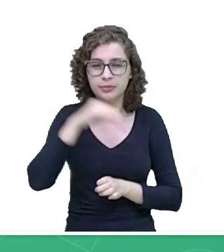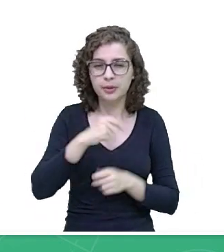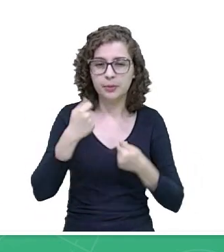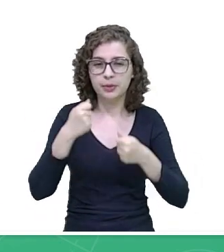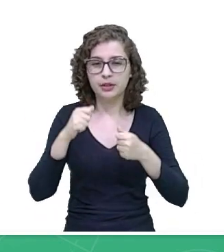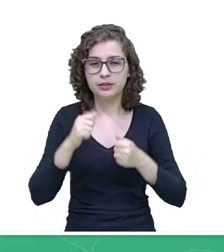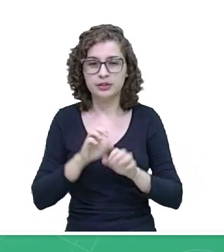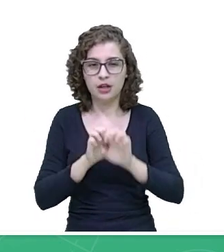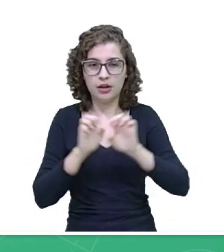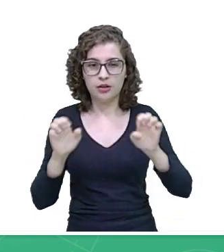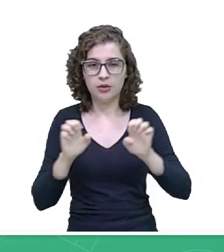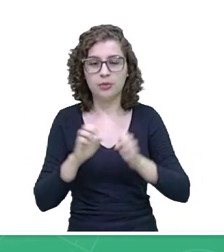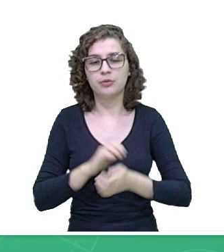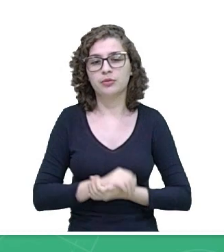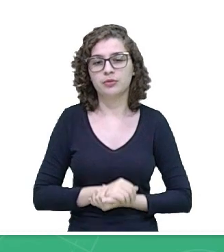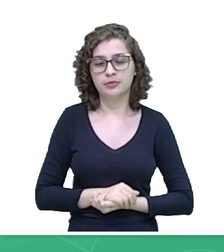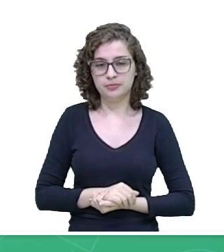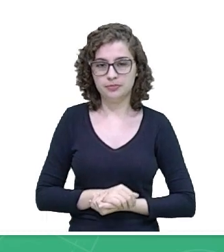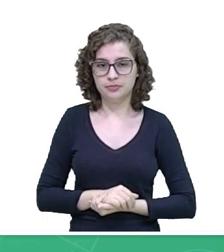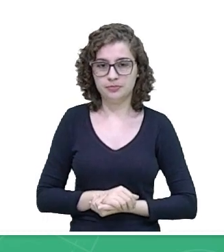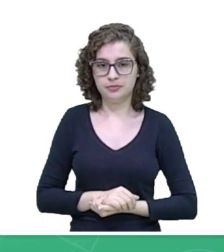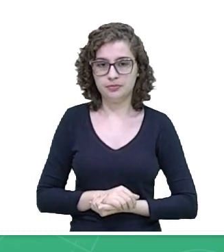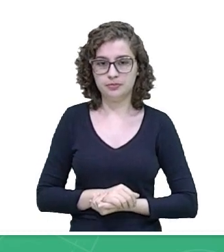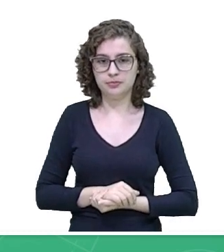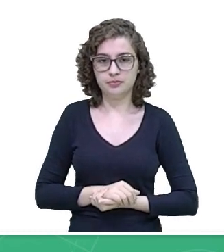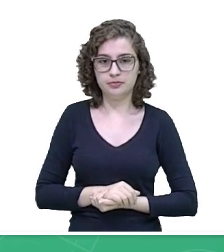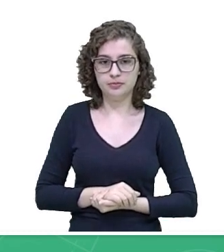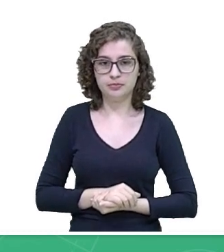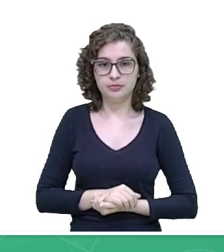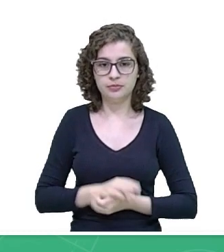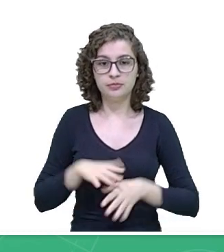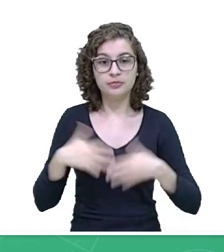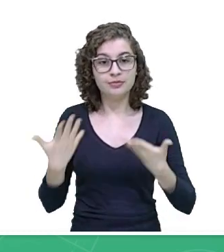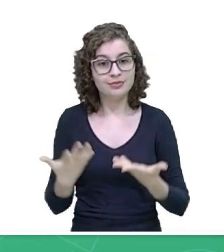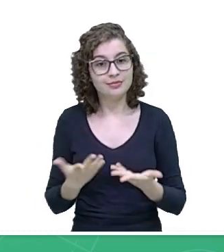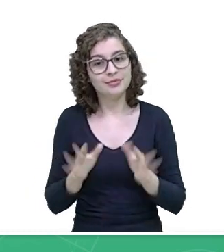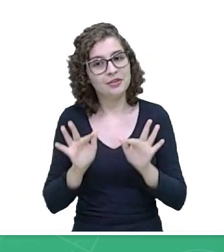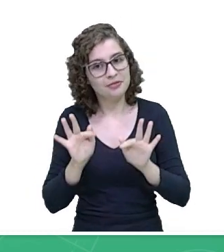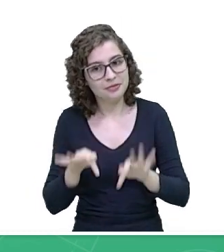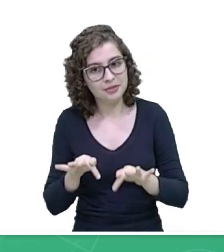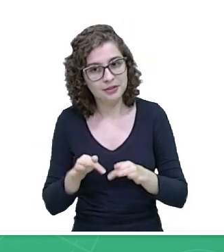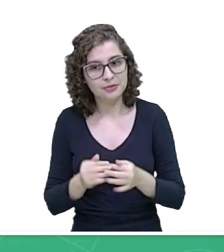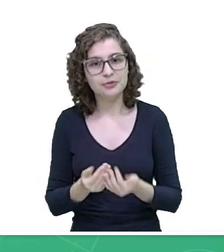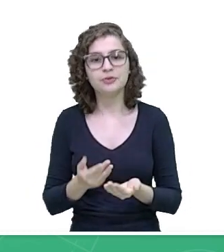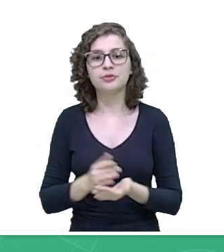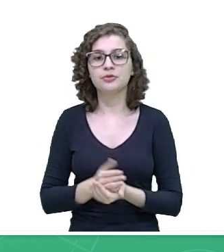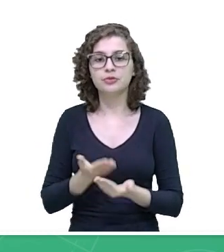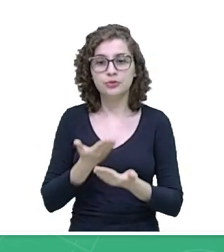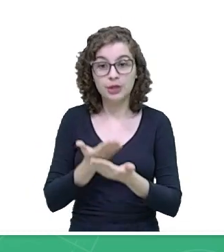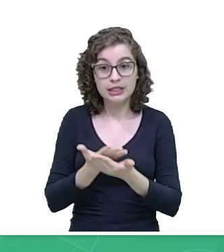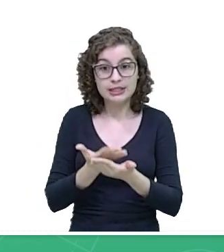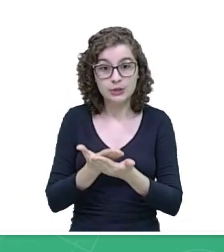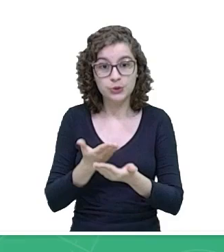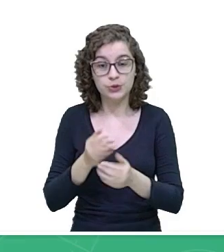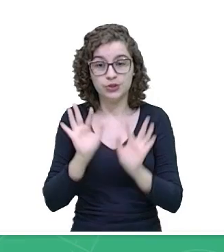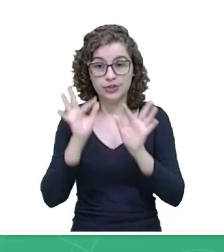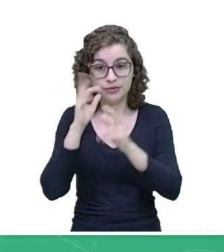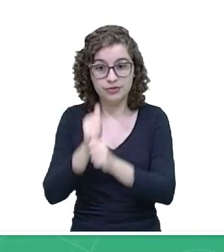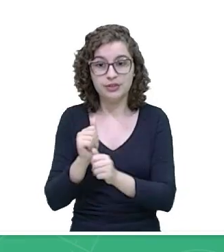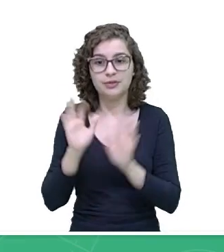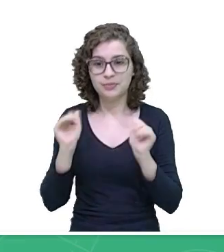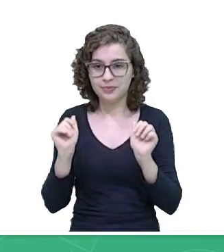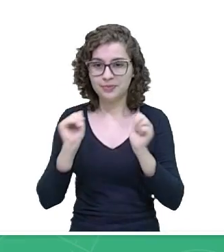a equação fundamental da calorimetria. E é isso aí, pessoal. Está aí a nossa questão, a solução para ela. E até a próxima,